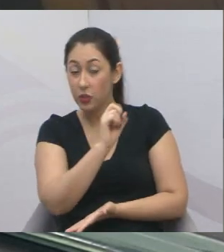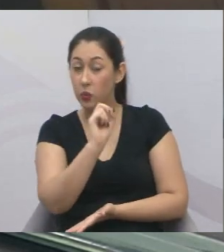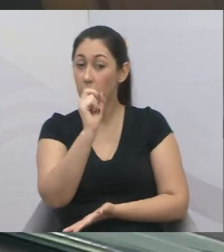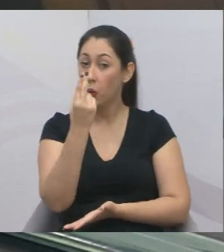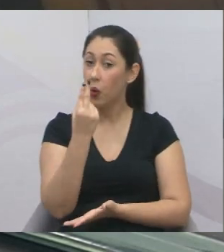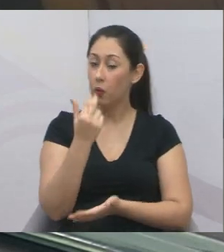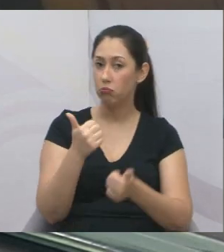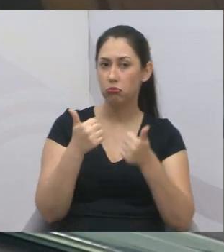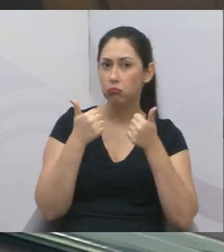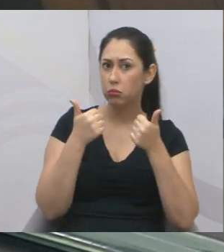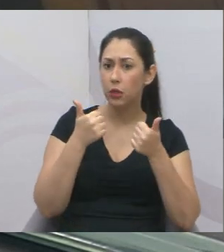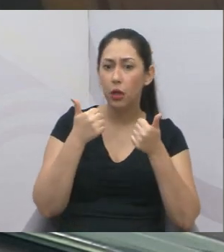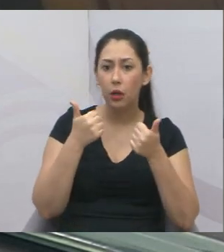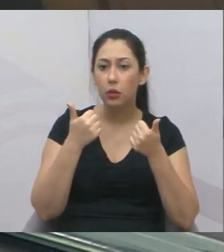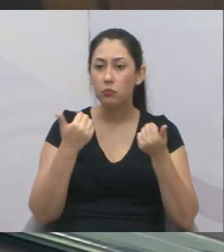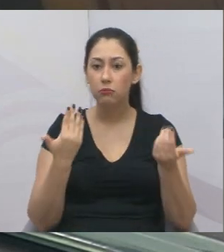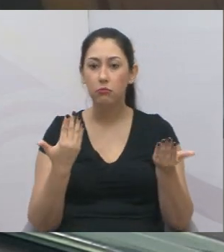positiva